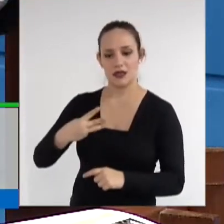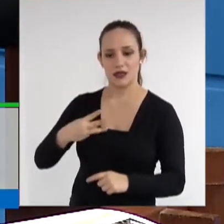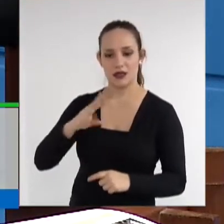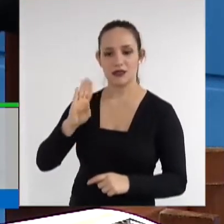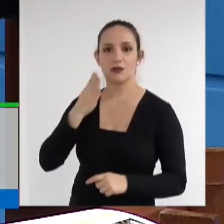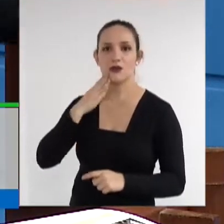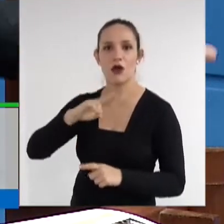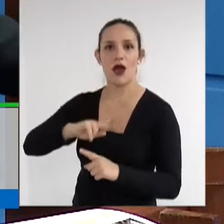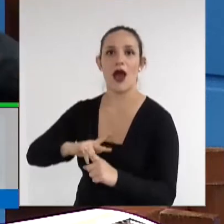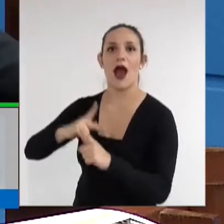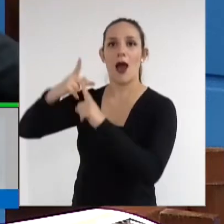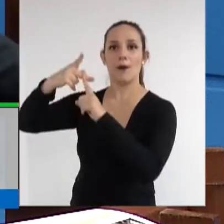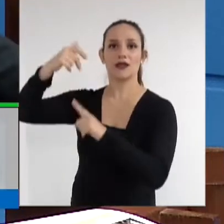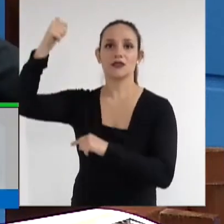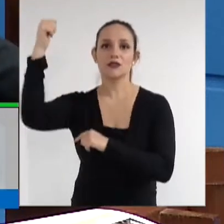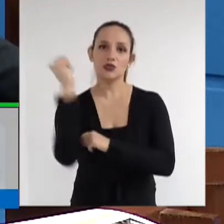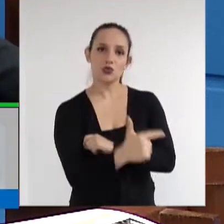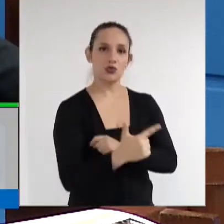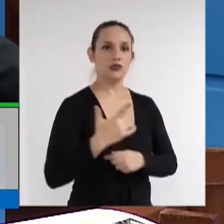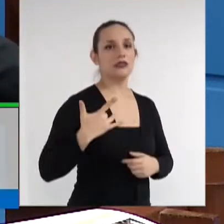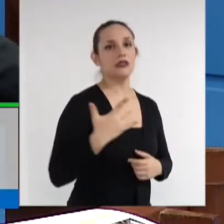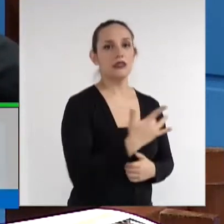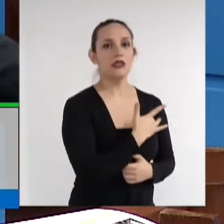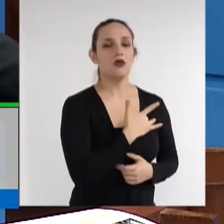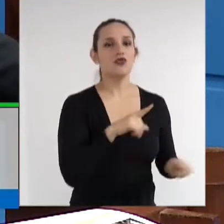que saúde e educação.